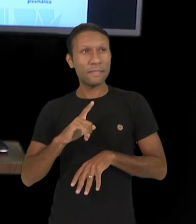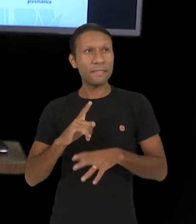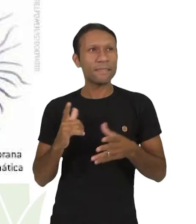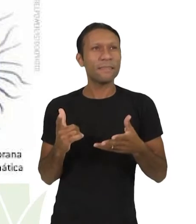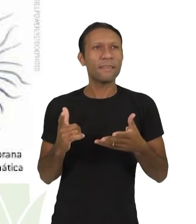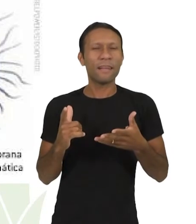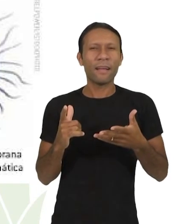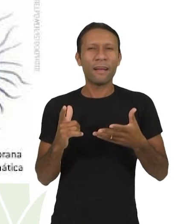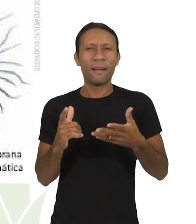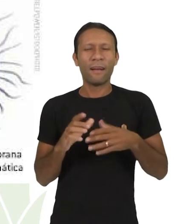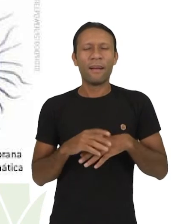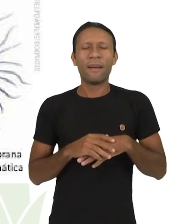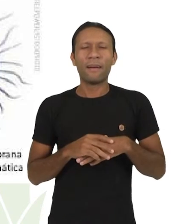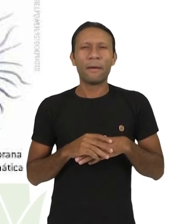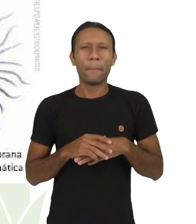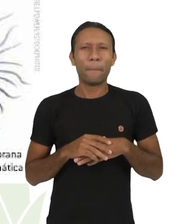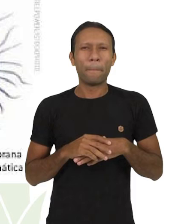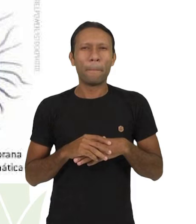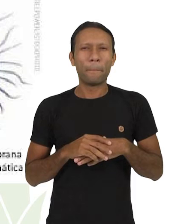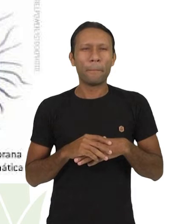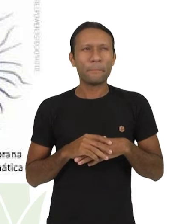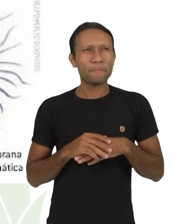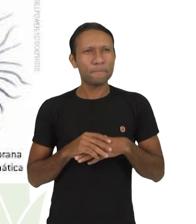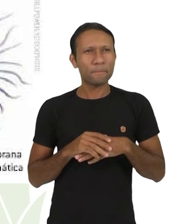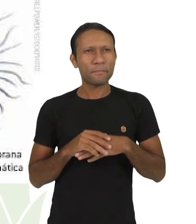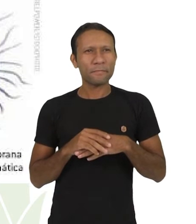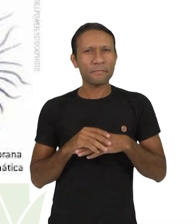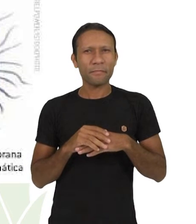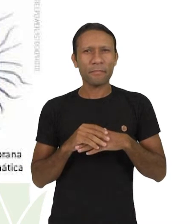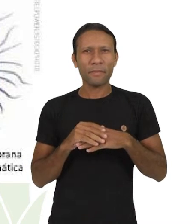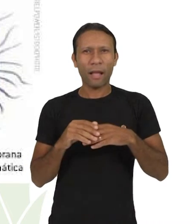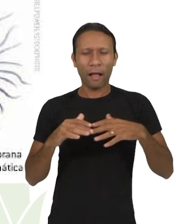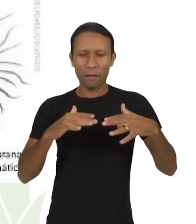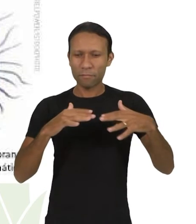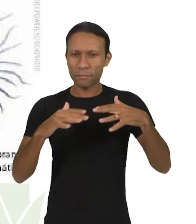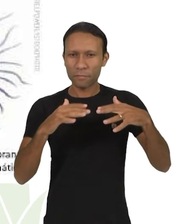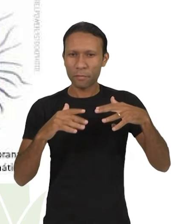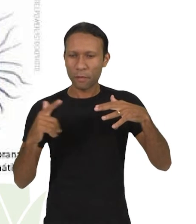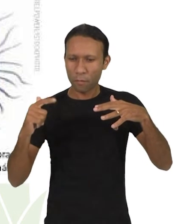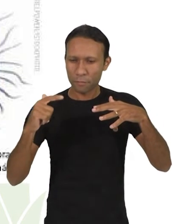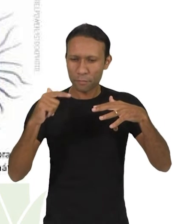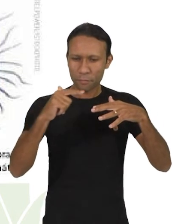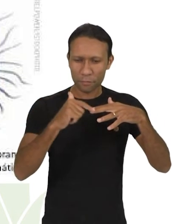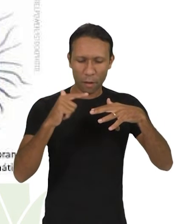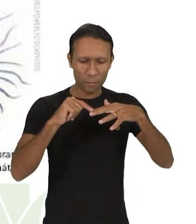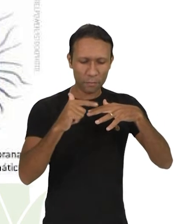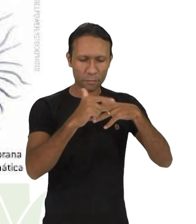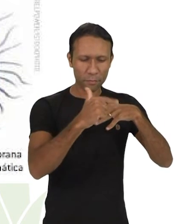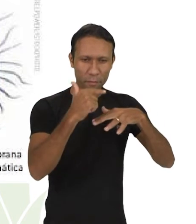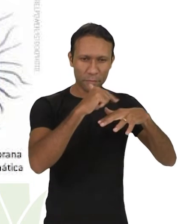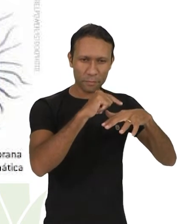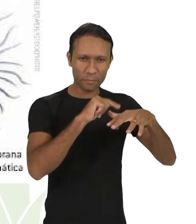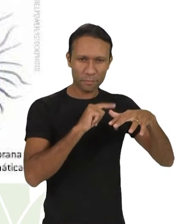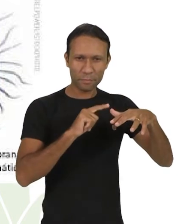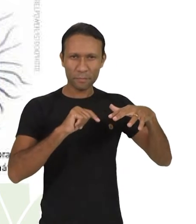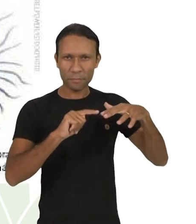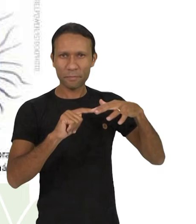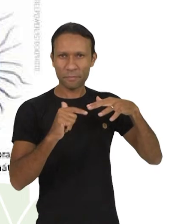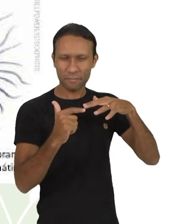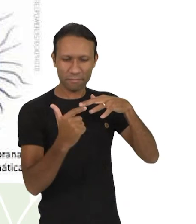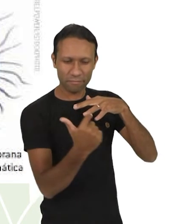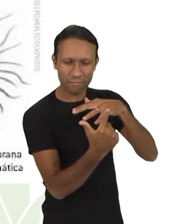tem aquele material, é um material genético, sabe, que fica solto ali no citoplasma, né?